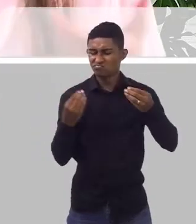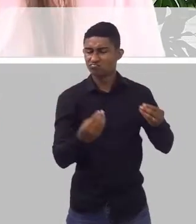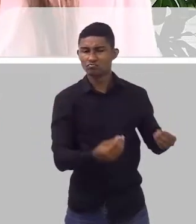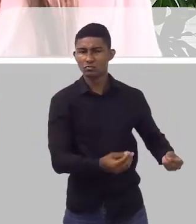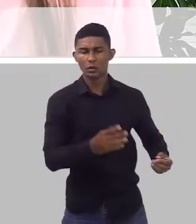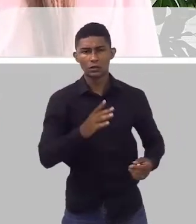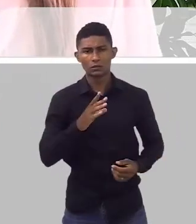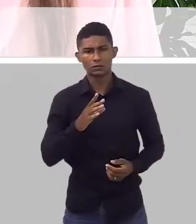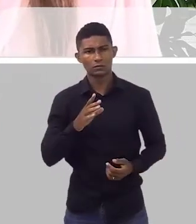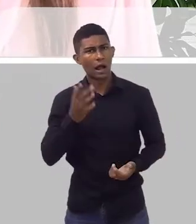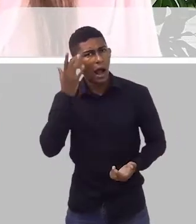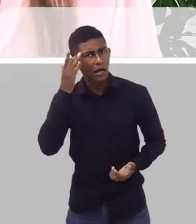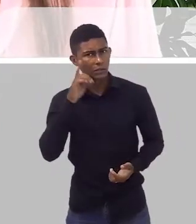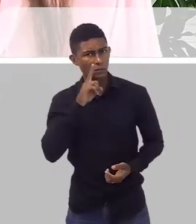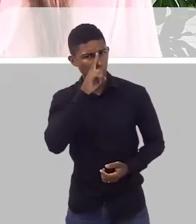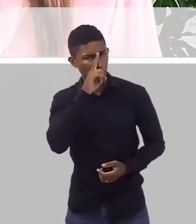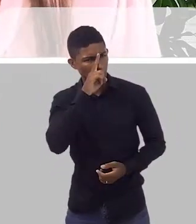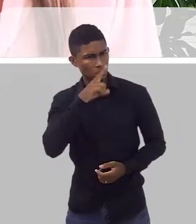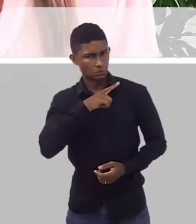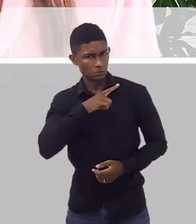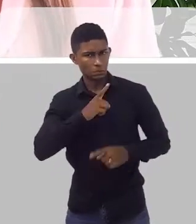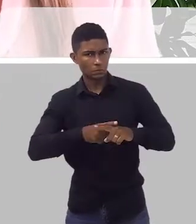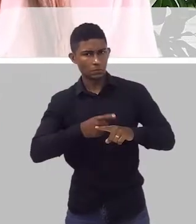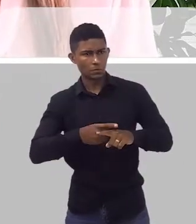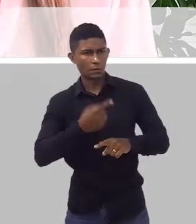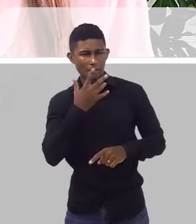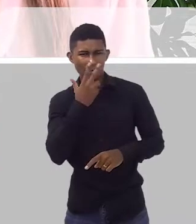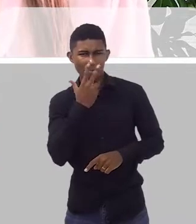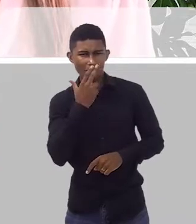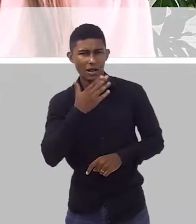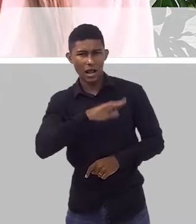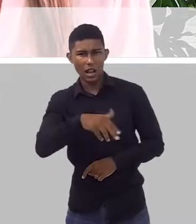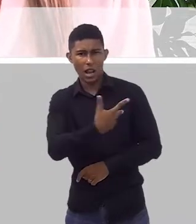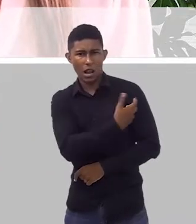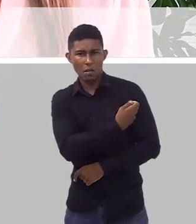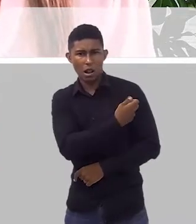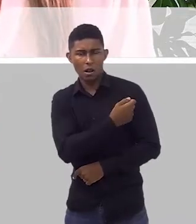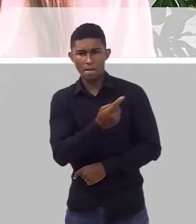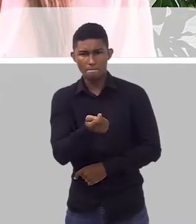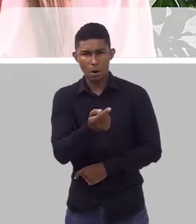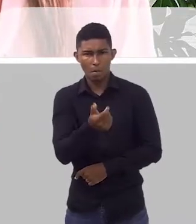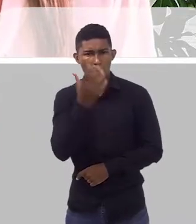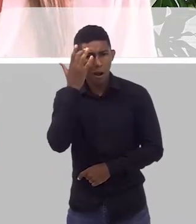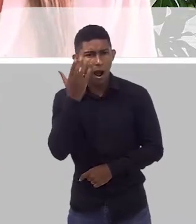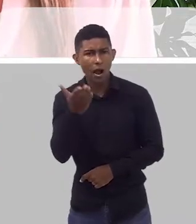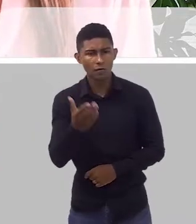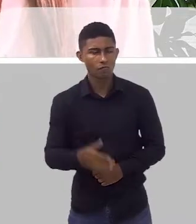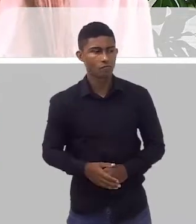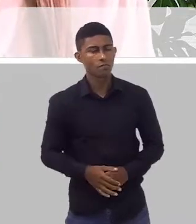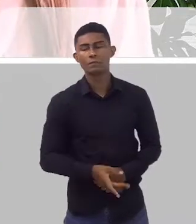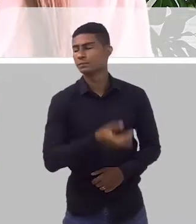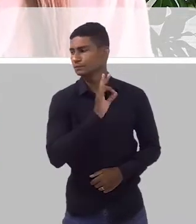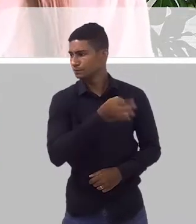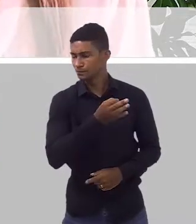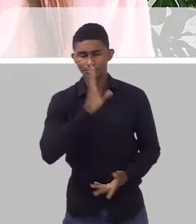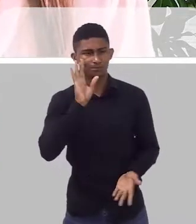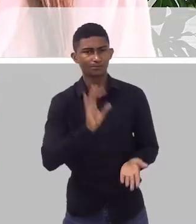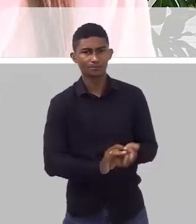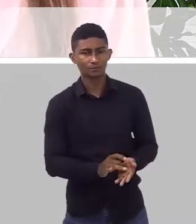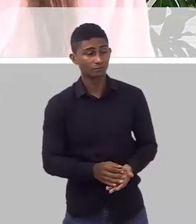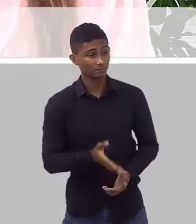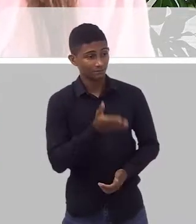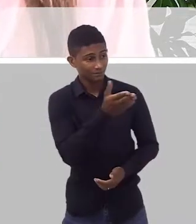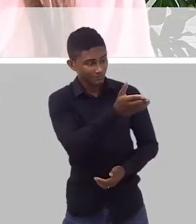por conta da baixa taxa de vacinação nessa faixa etária? Sem dúvida, essa é uma situação